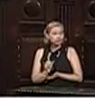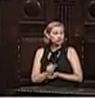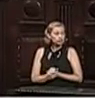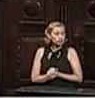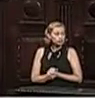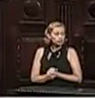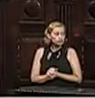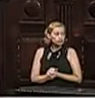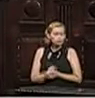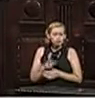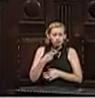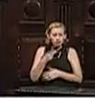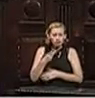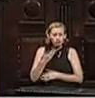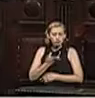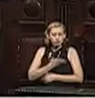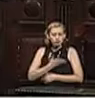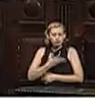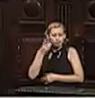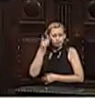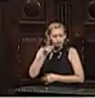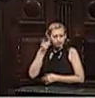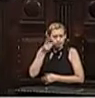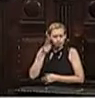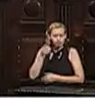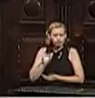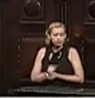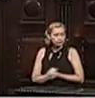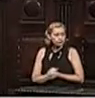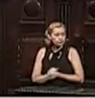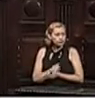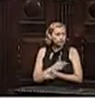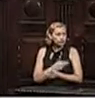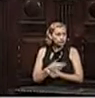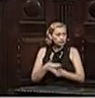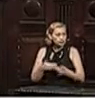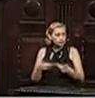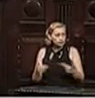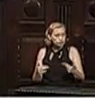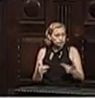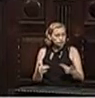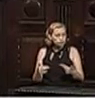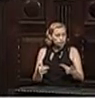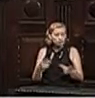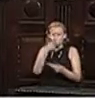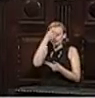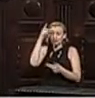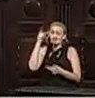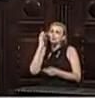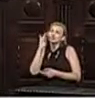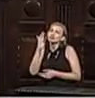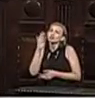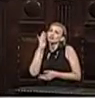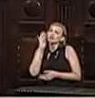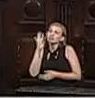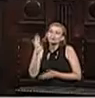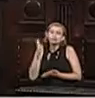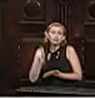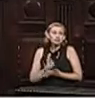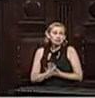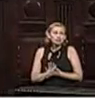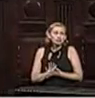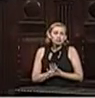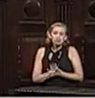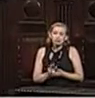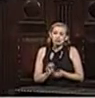deputado Jânio Mendes, porque muitas vezes as pessoas imaginam, está dando isenção de